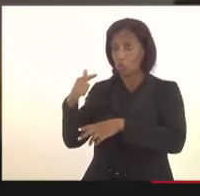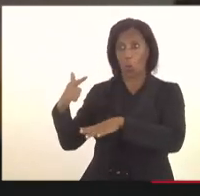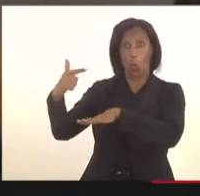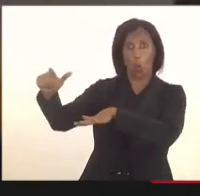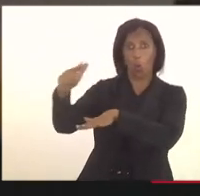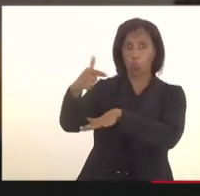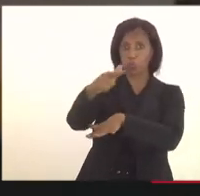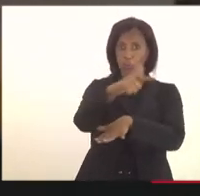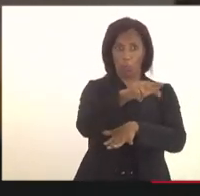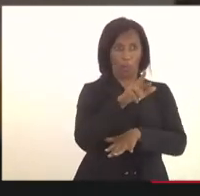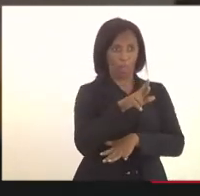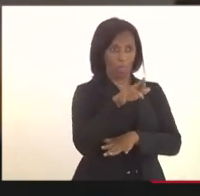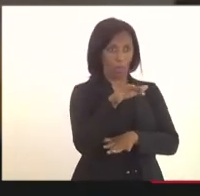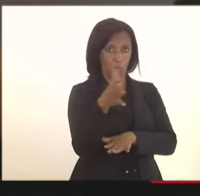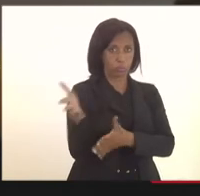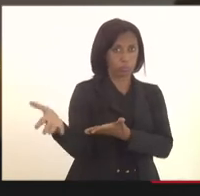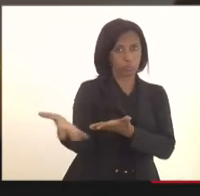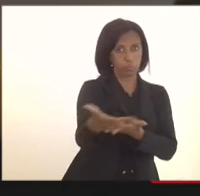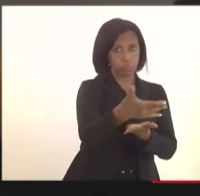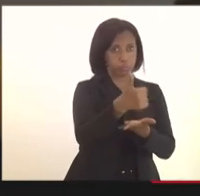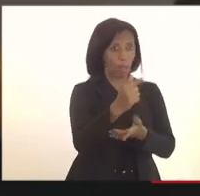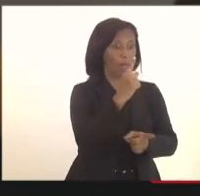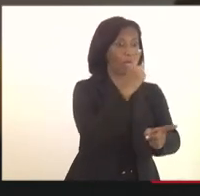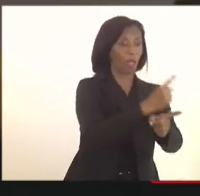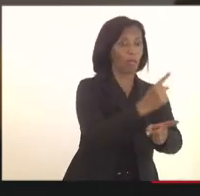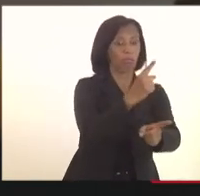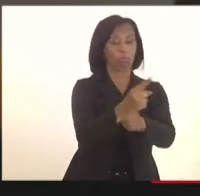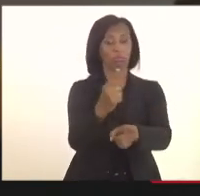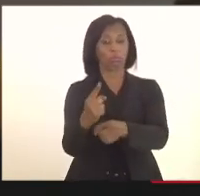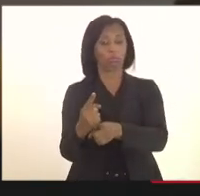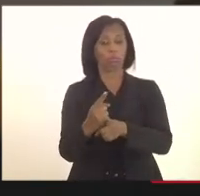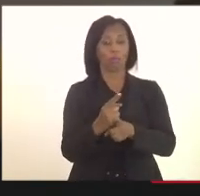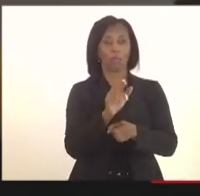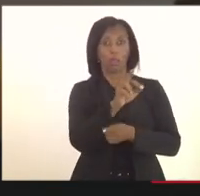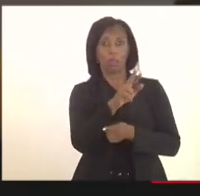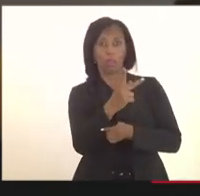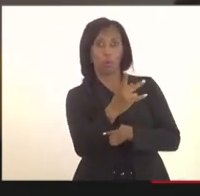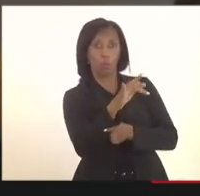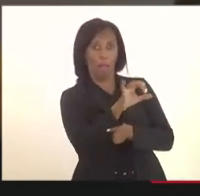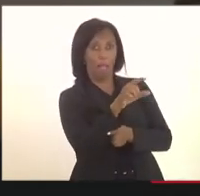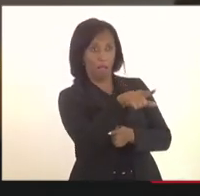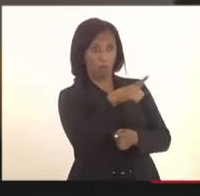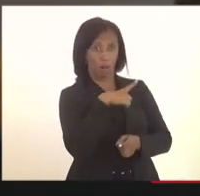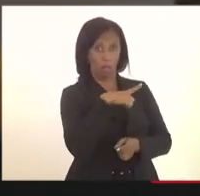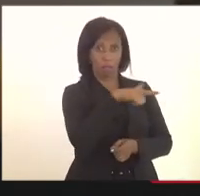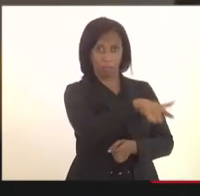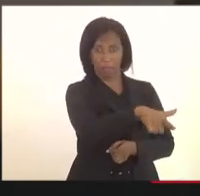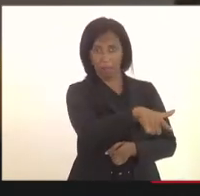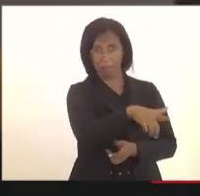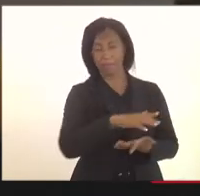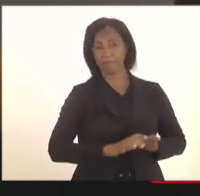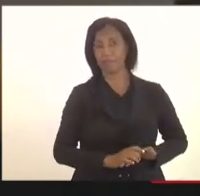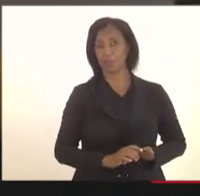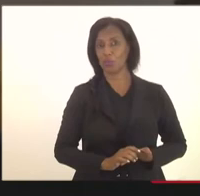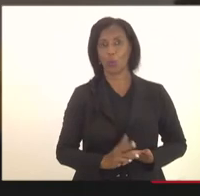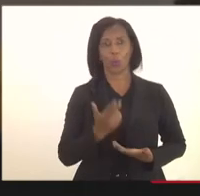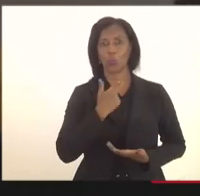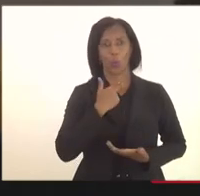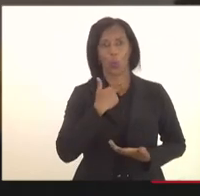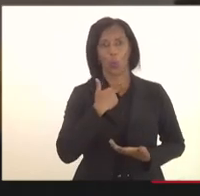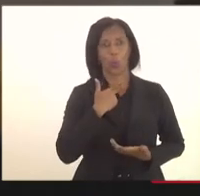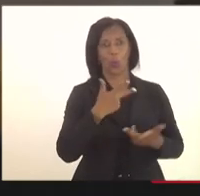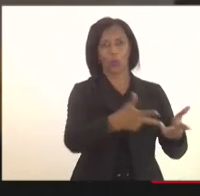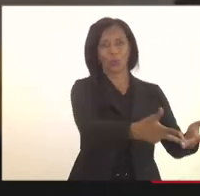natural que seja encontrado, e o hélio está incluído nessa categoria, não é um hidrocarboneto, ele, nós não estamos,